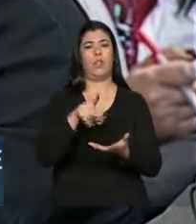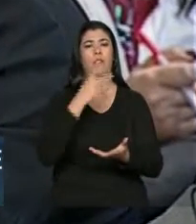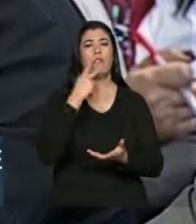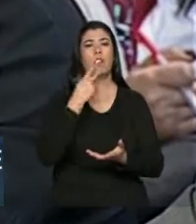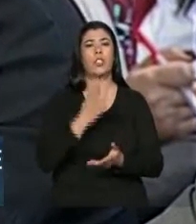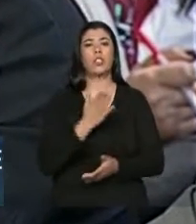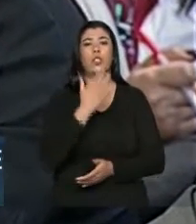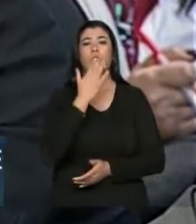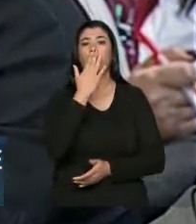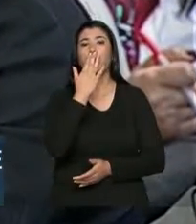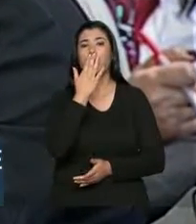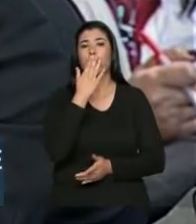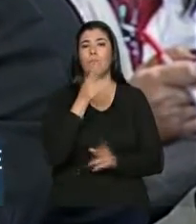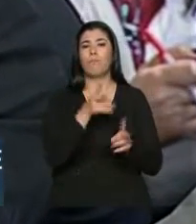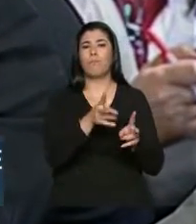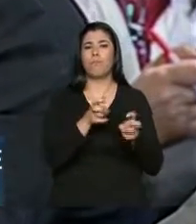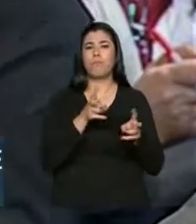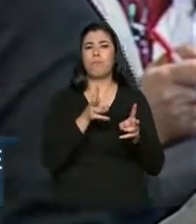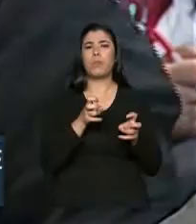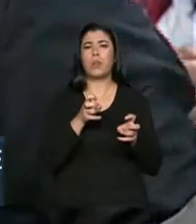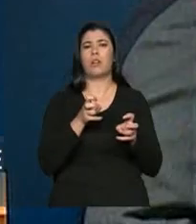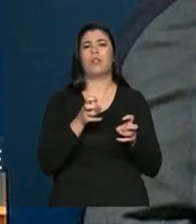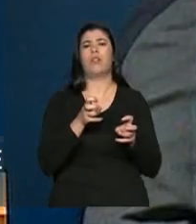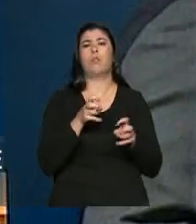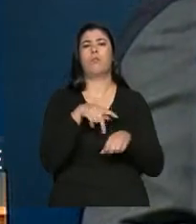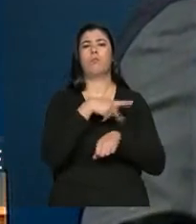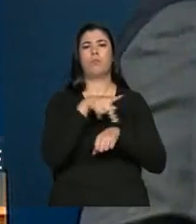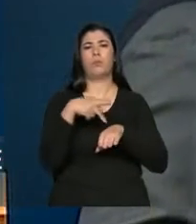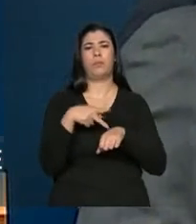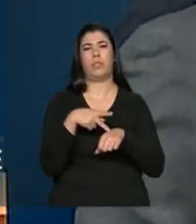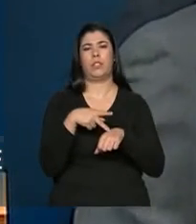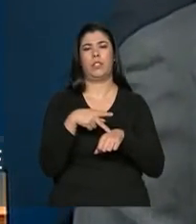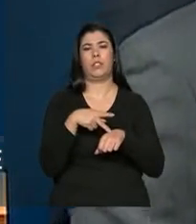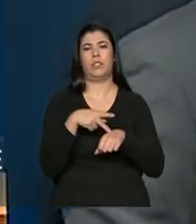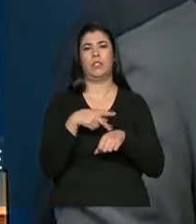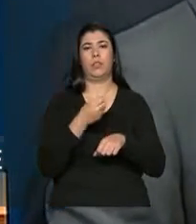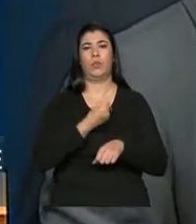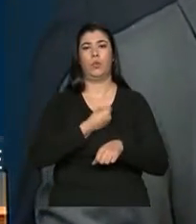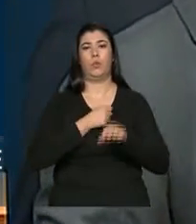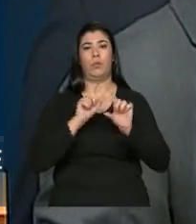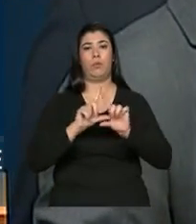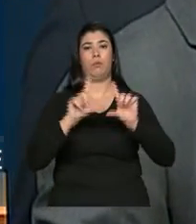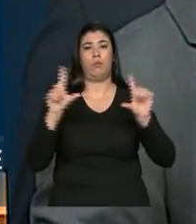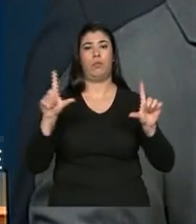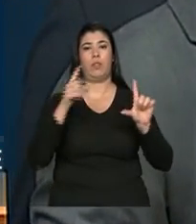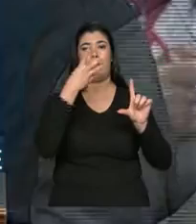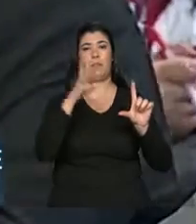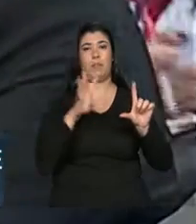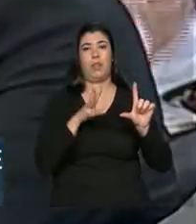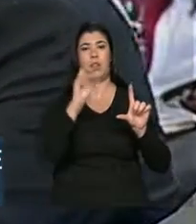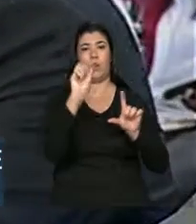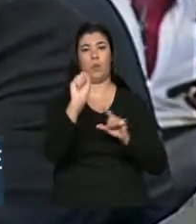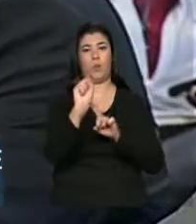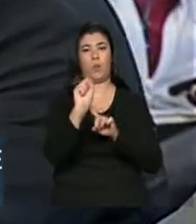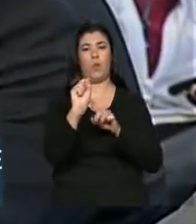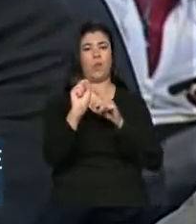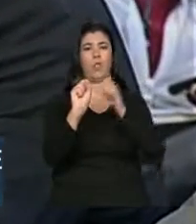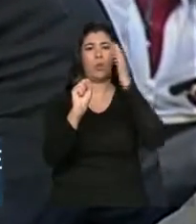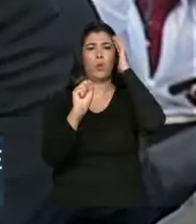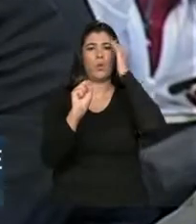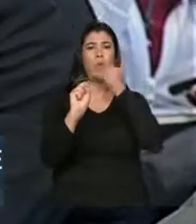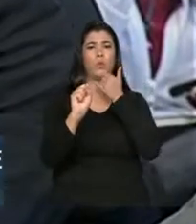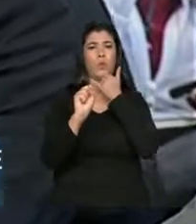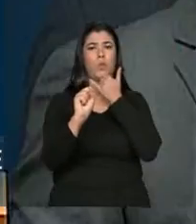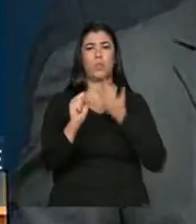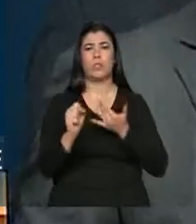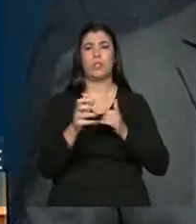tipo de exploração e país onde ocorreu a exploração. Aonde? E não onde ela foi relatada, na tabela 8. Sim. É uma dúvida mesmo, para